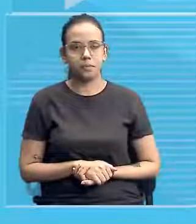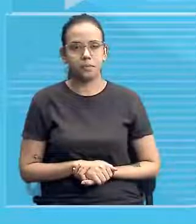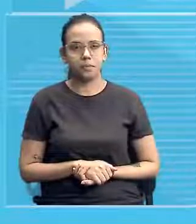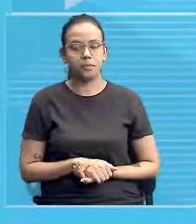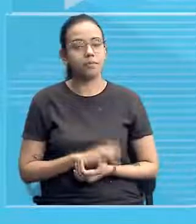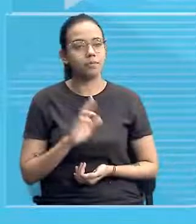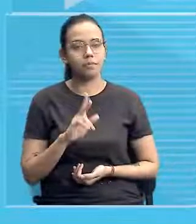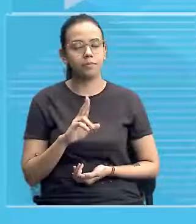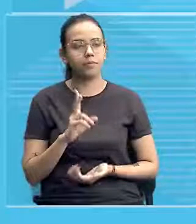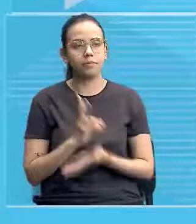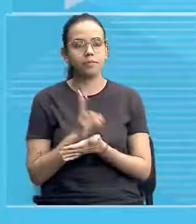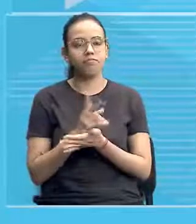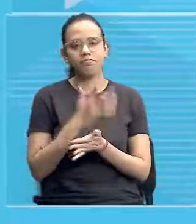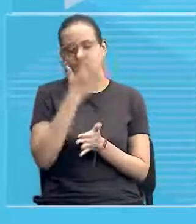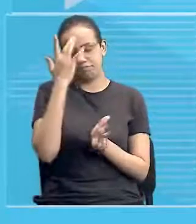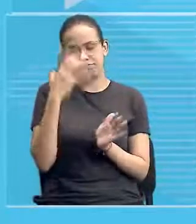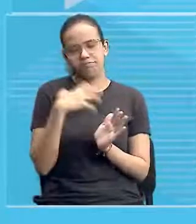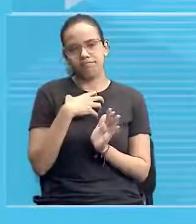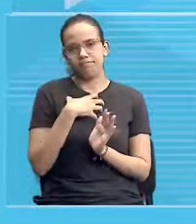pessoa